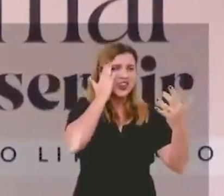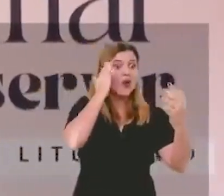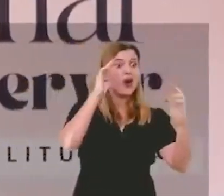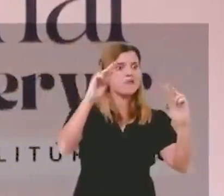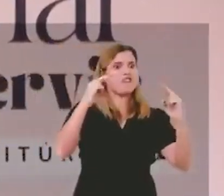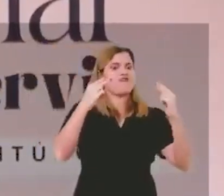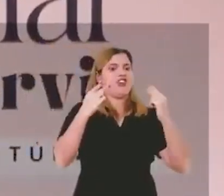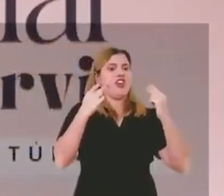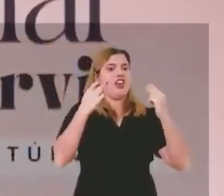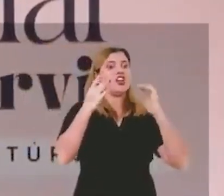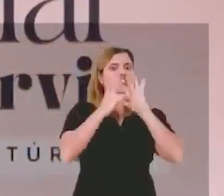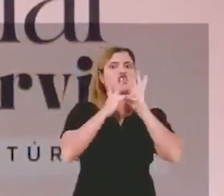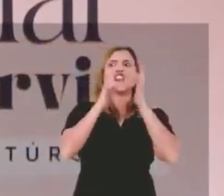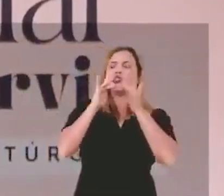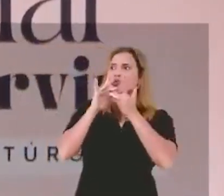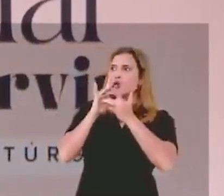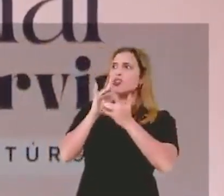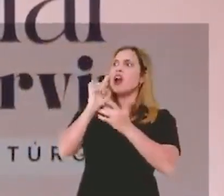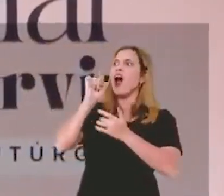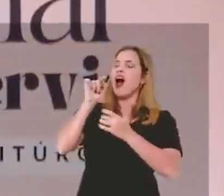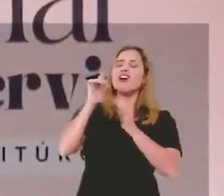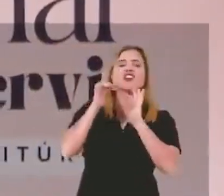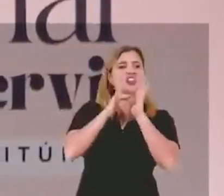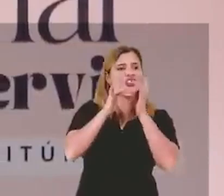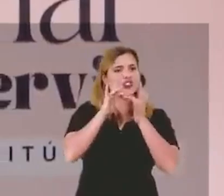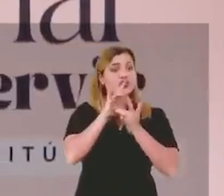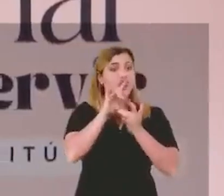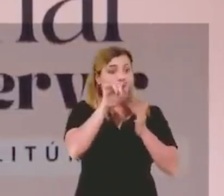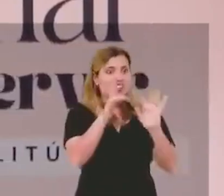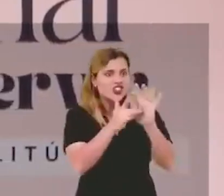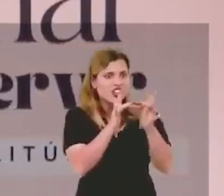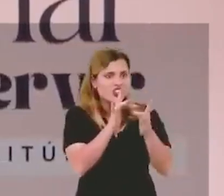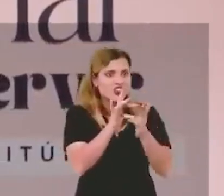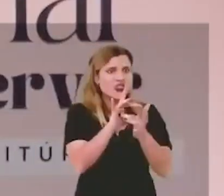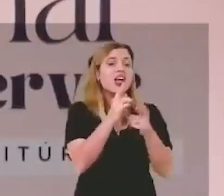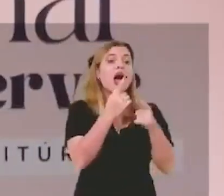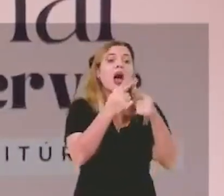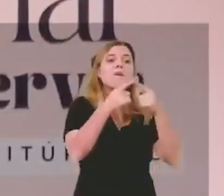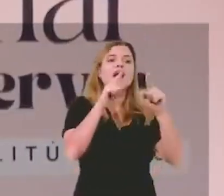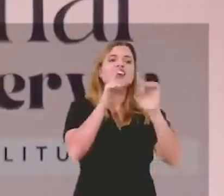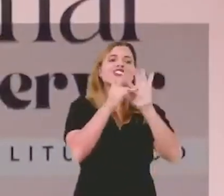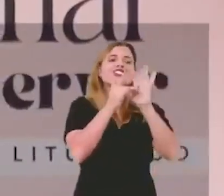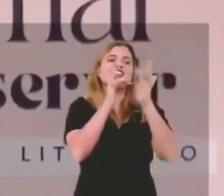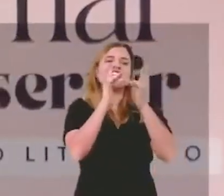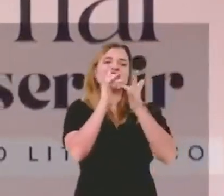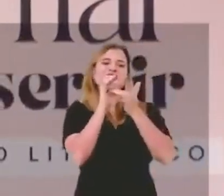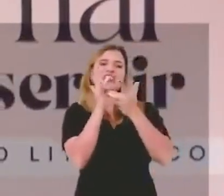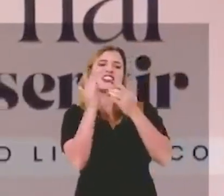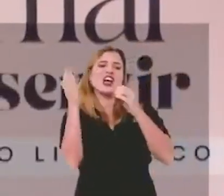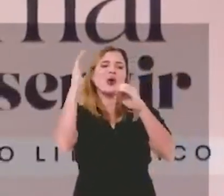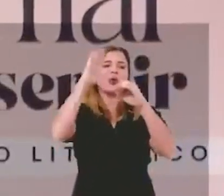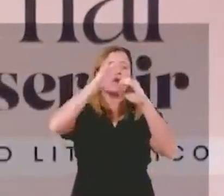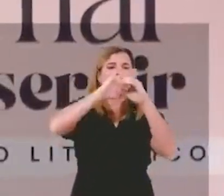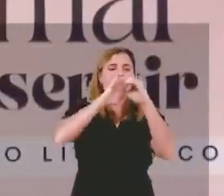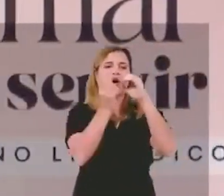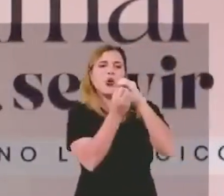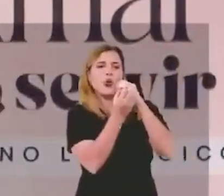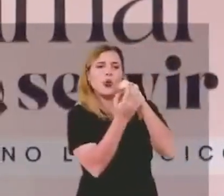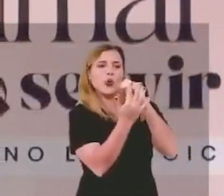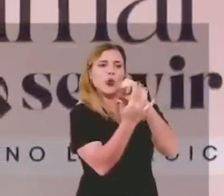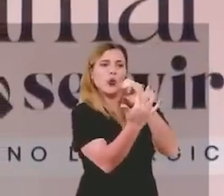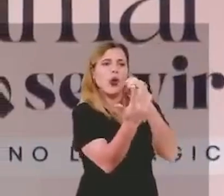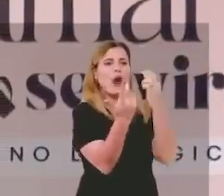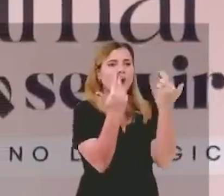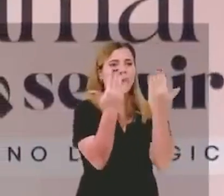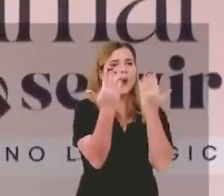Então sabe qual é o seu papel? Qual é o meu papel? Sabe qual é a missão da igreja reformada de Vila Velha? É sair